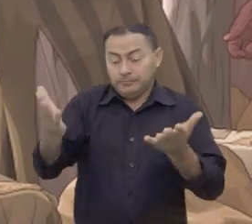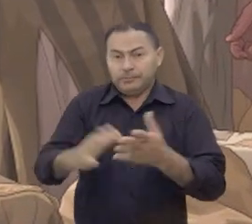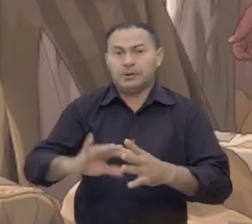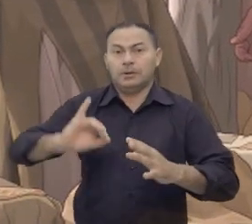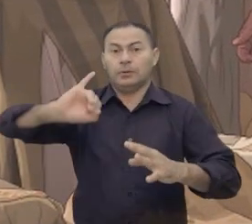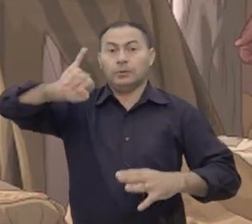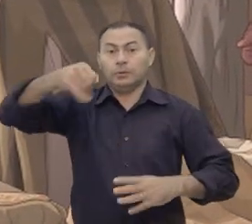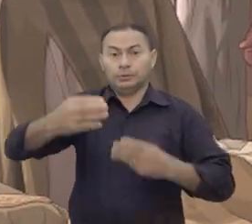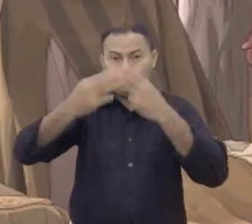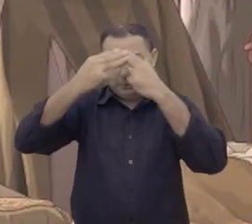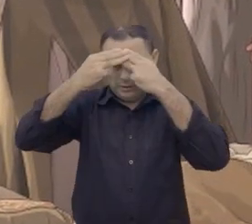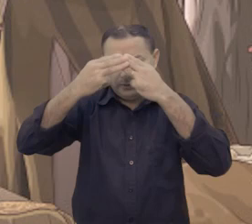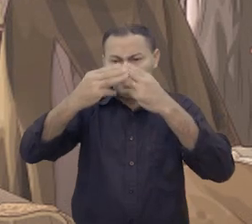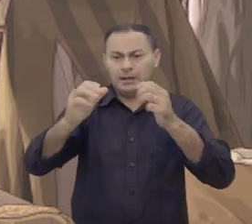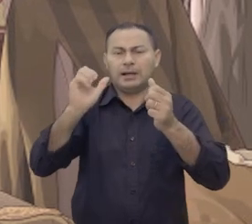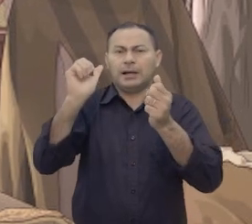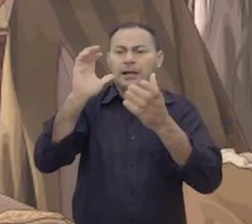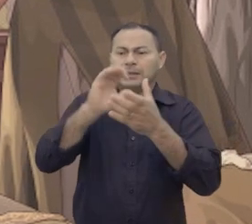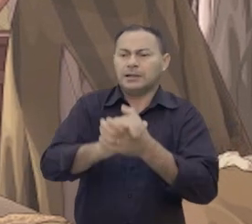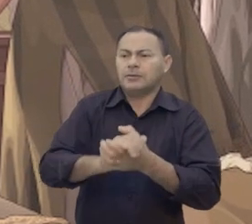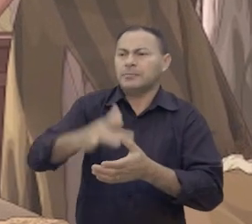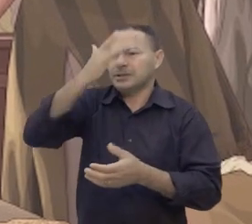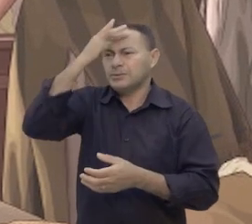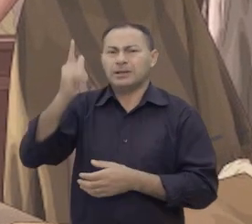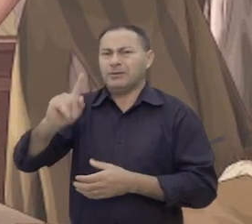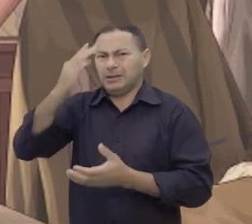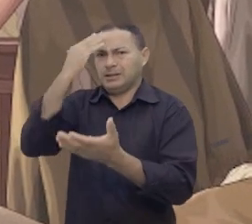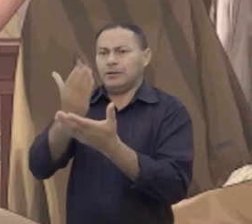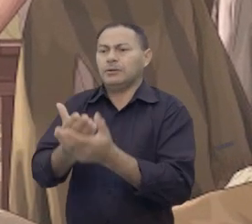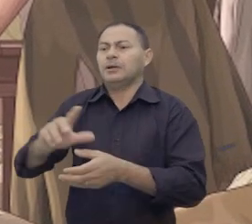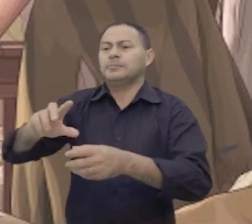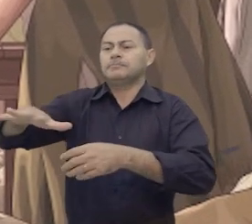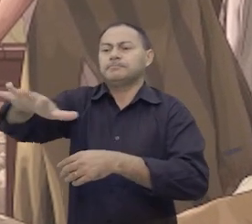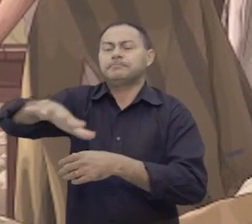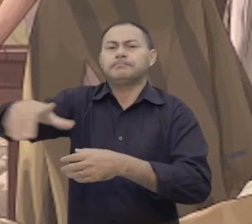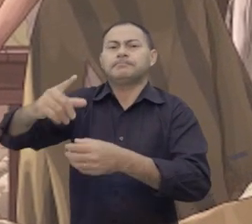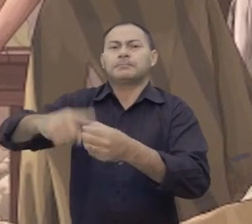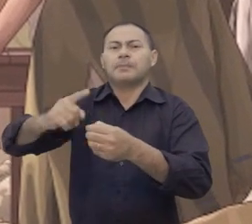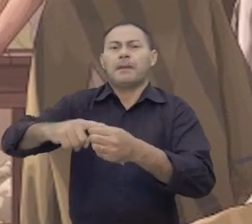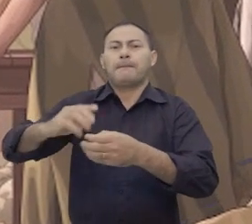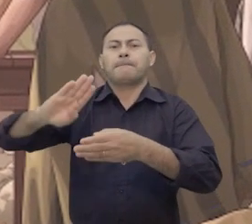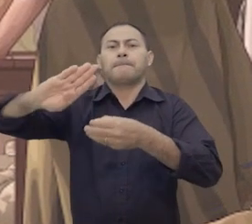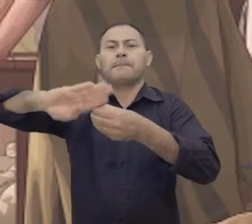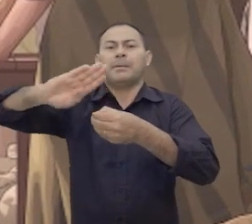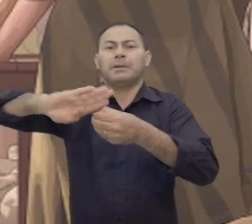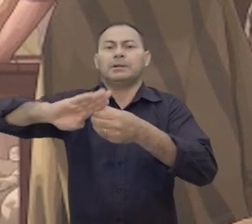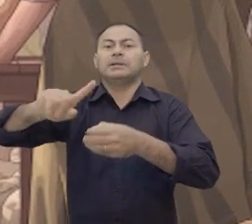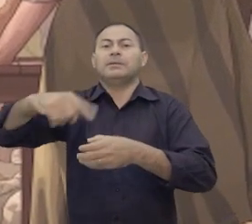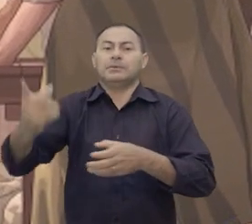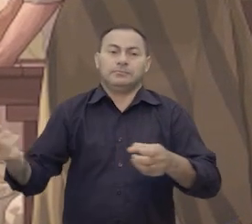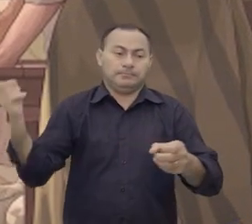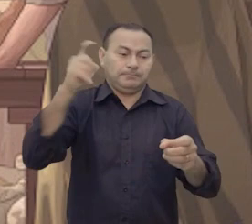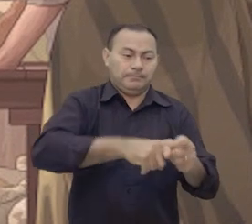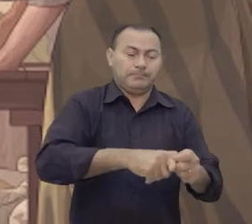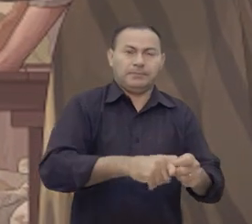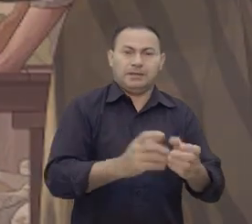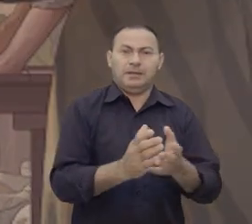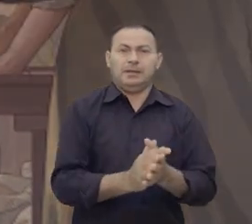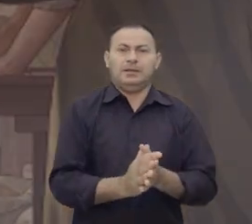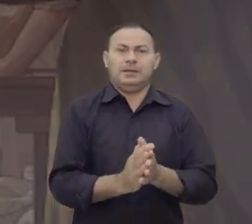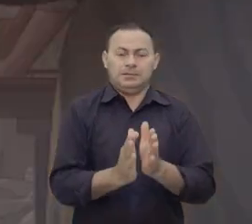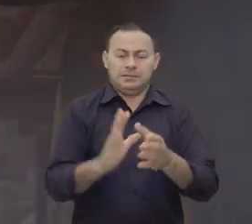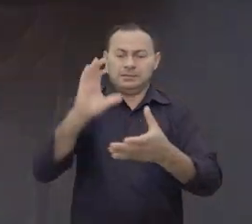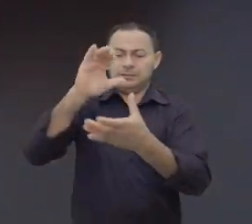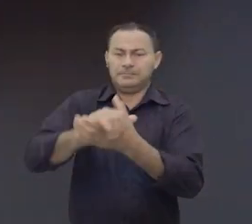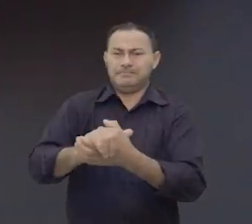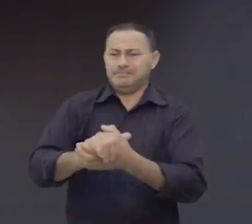se casado com pessoas pagãs dos outros povos quando estavam na Babilônia e também depois de terem retornado de lá. Esses